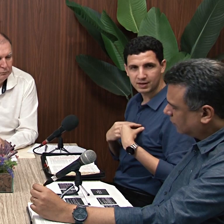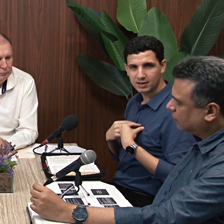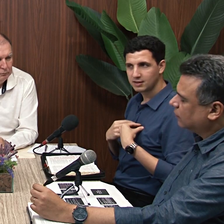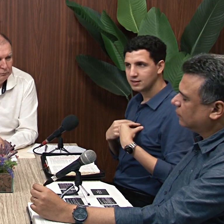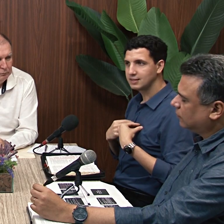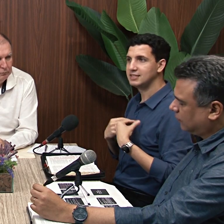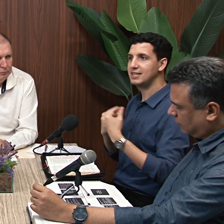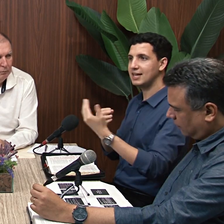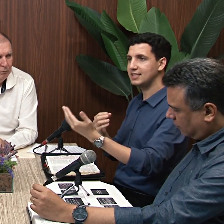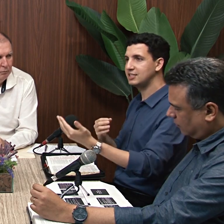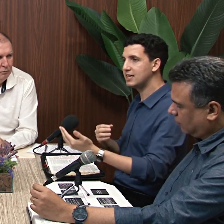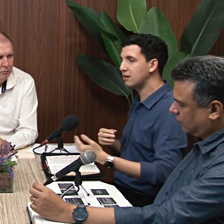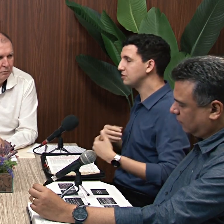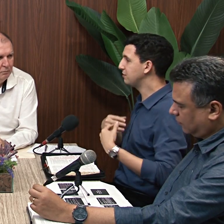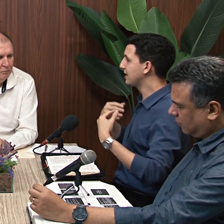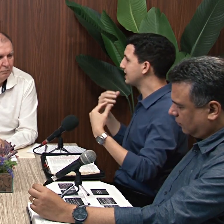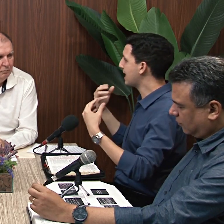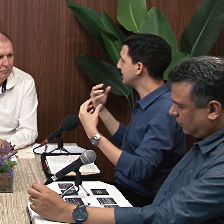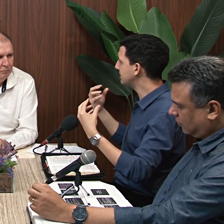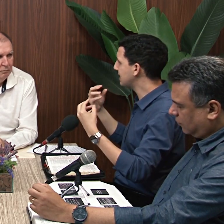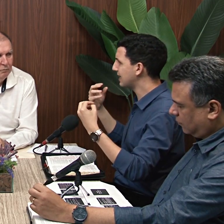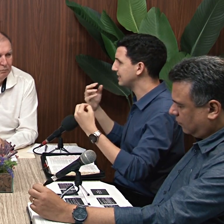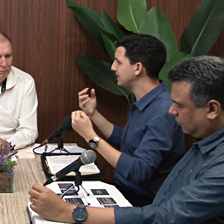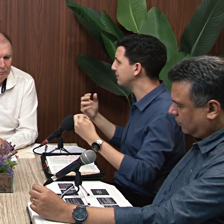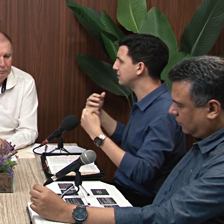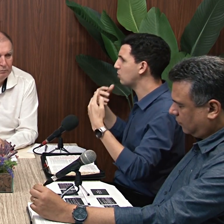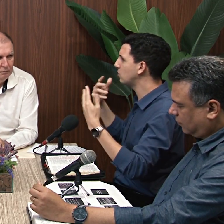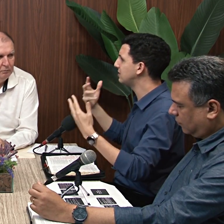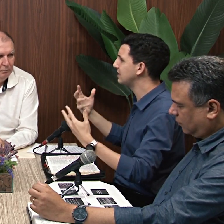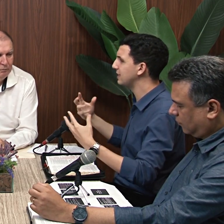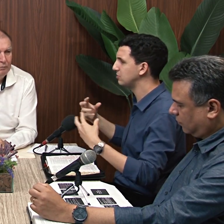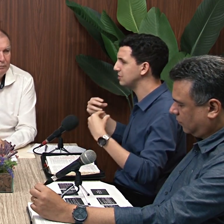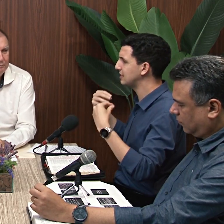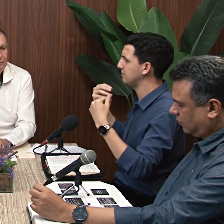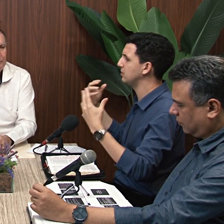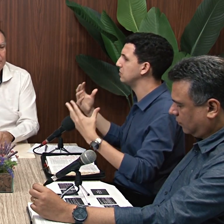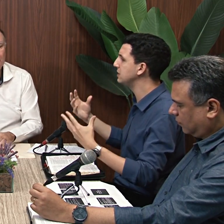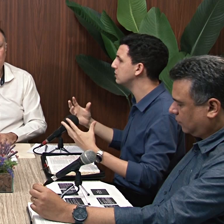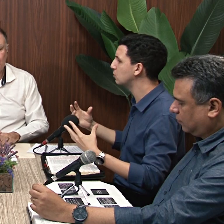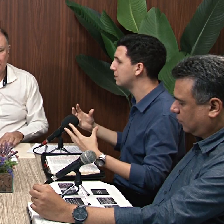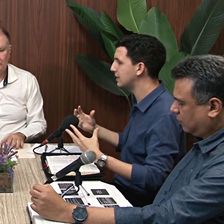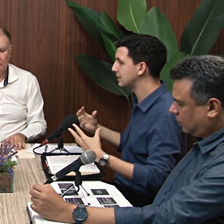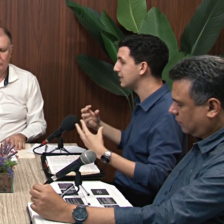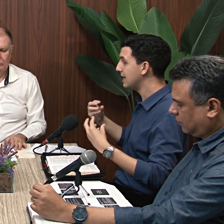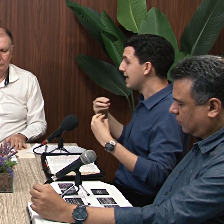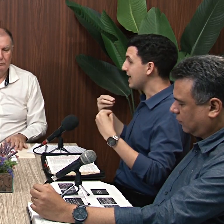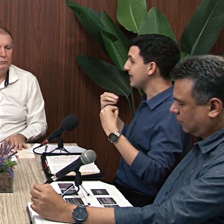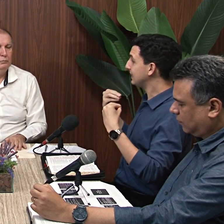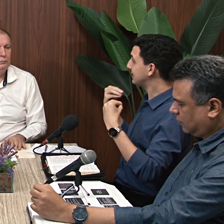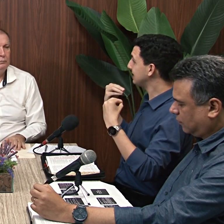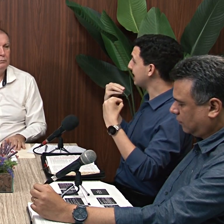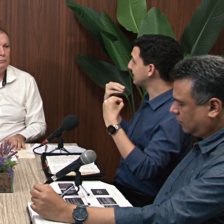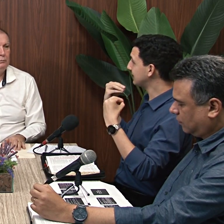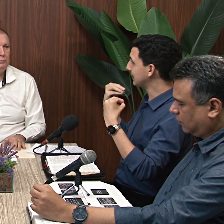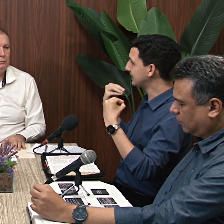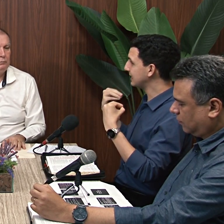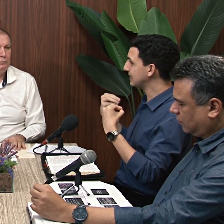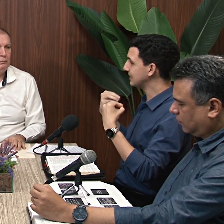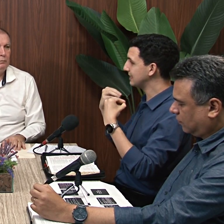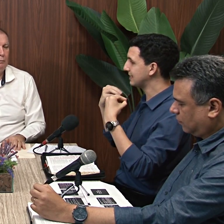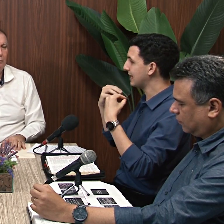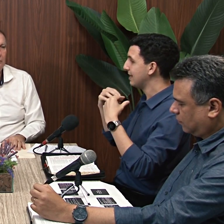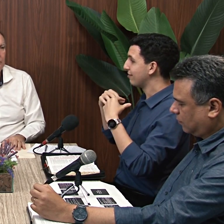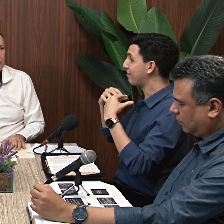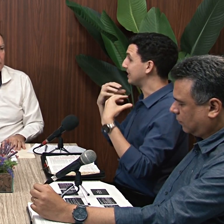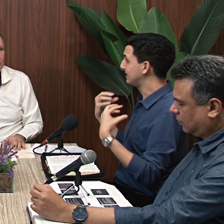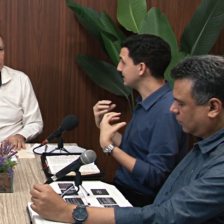vinho, de religião, de verdades relativas, de conceitos, de sabedorias humanas, essa igreja